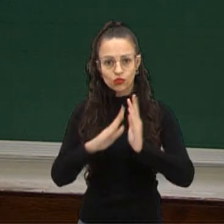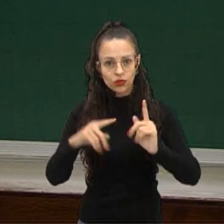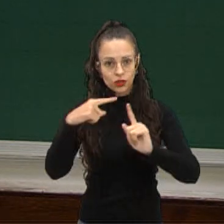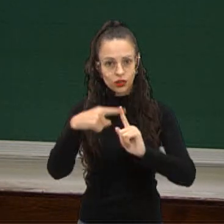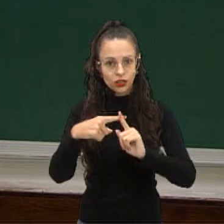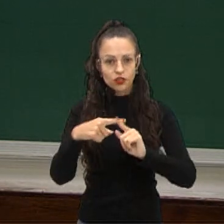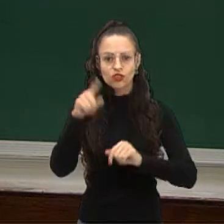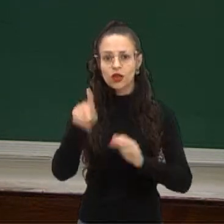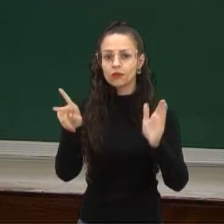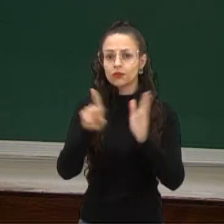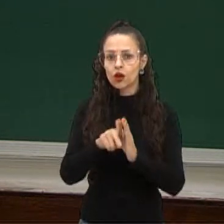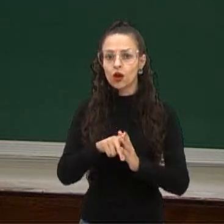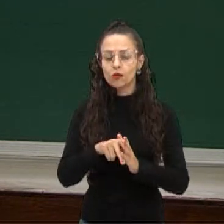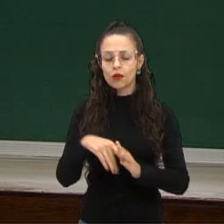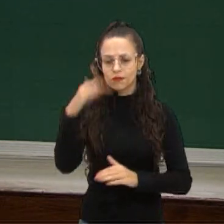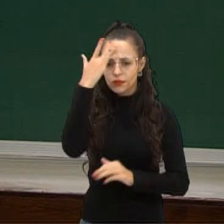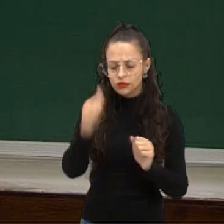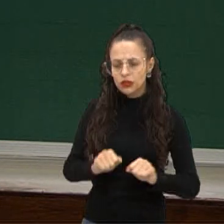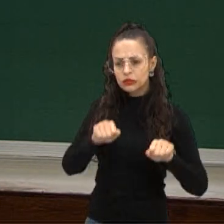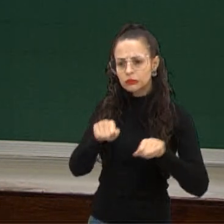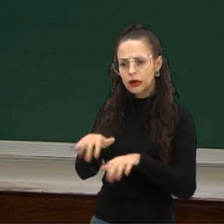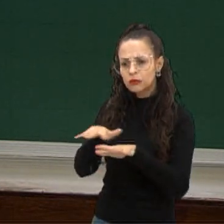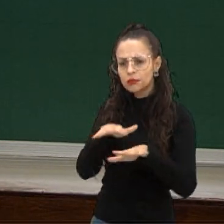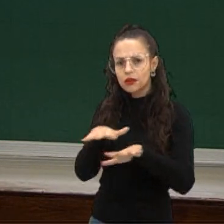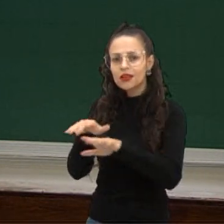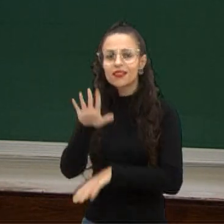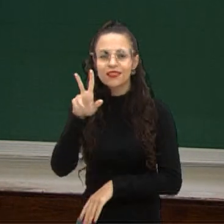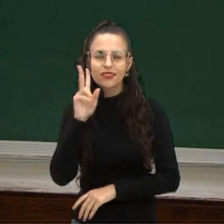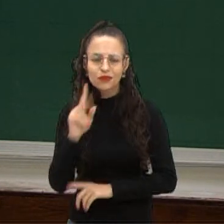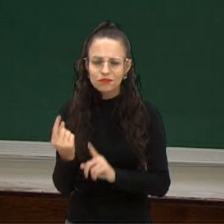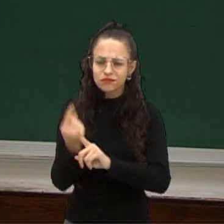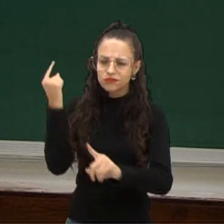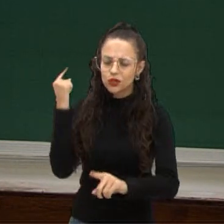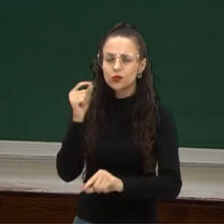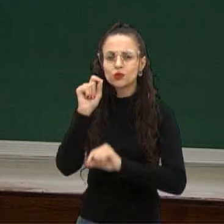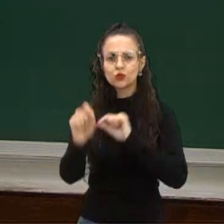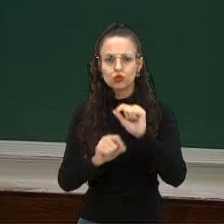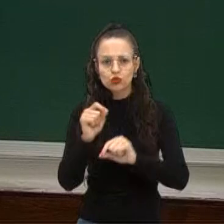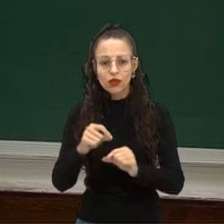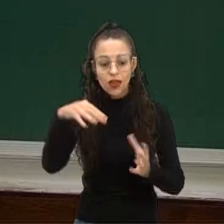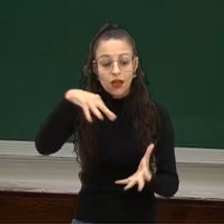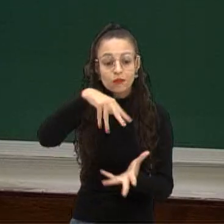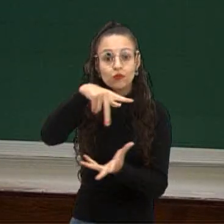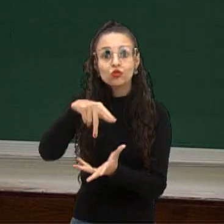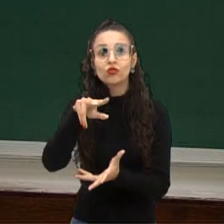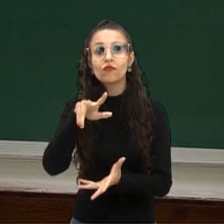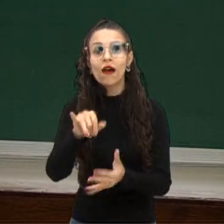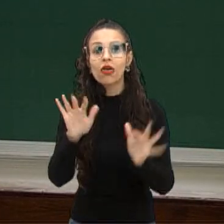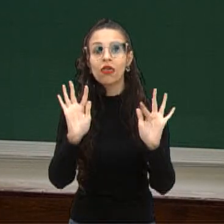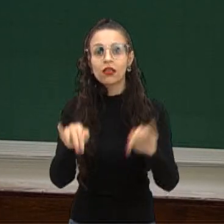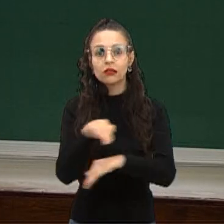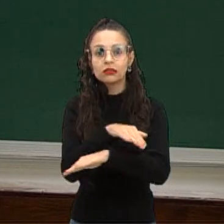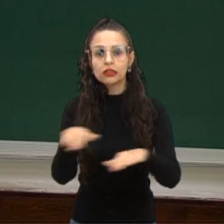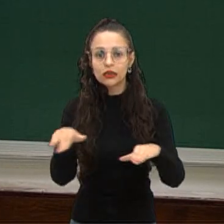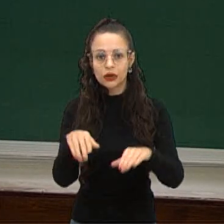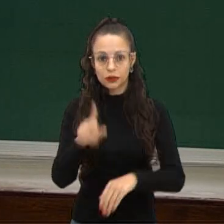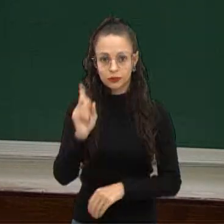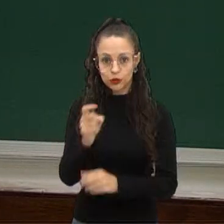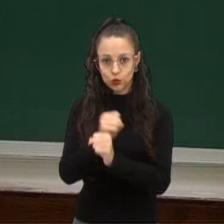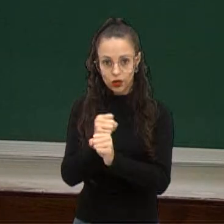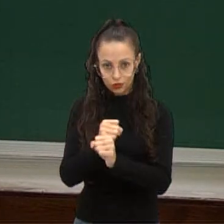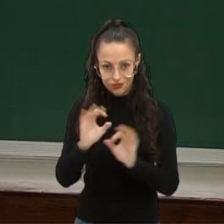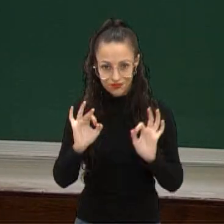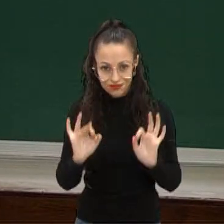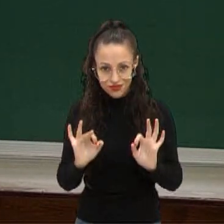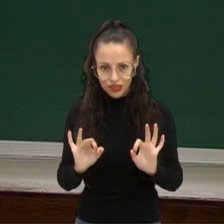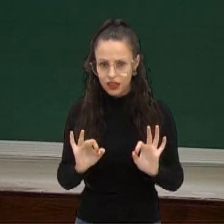de peregrinação. Porque vocês lembram que naquela época, né, dizia-se que o mundo ia acabar nos 1000 anos,